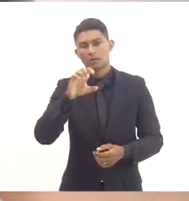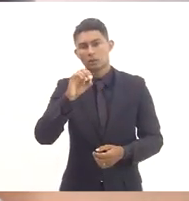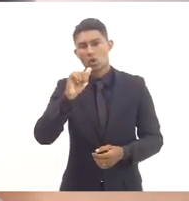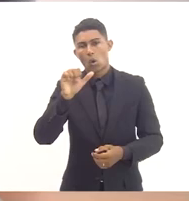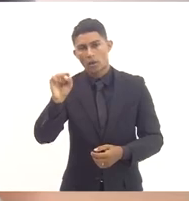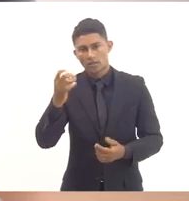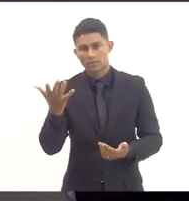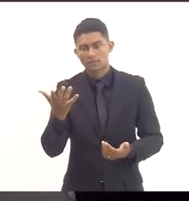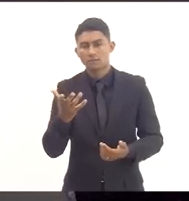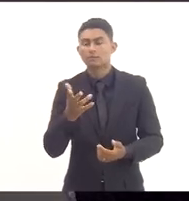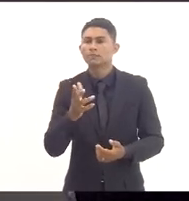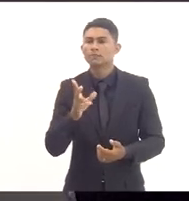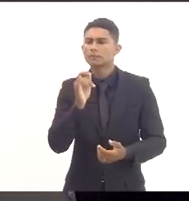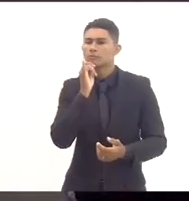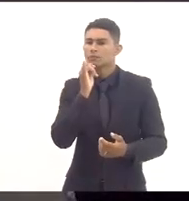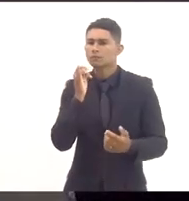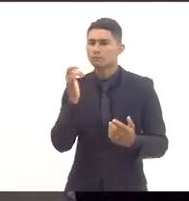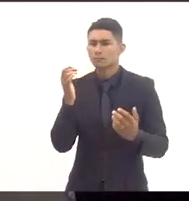se consideram